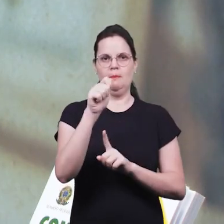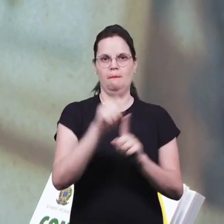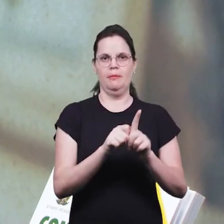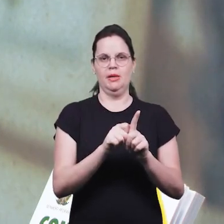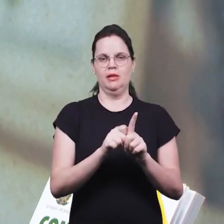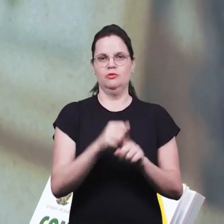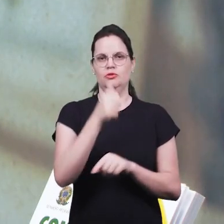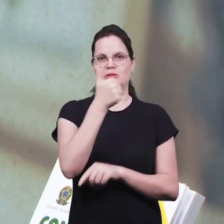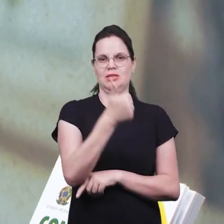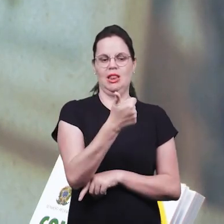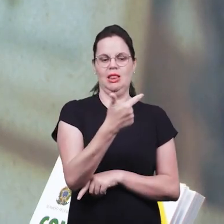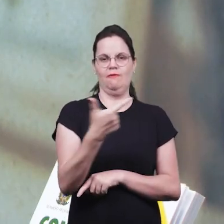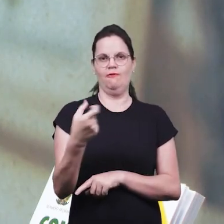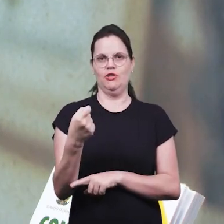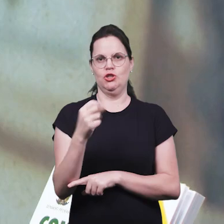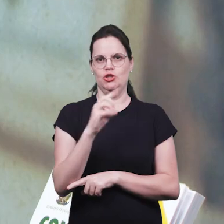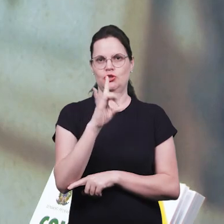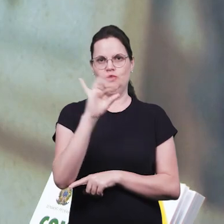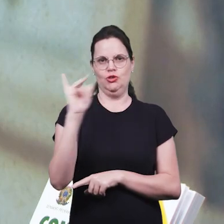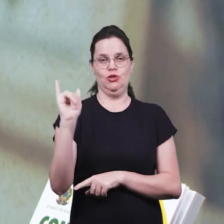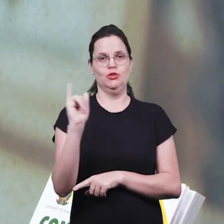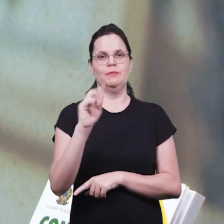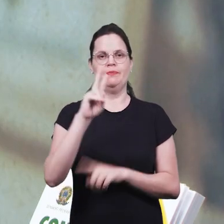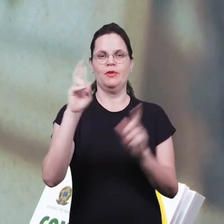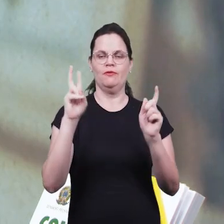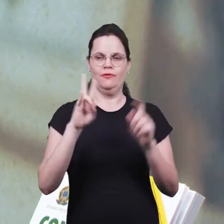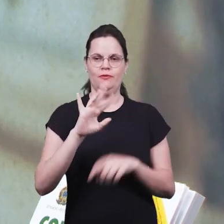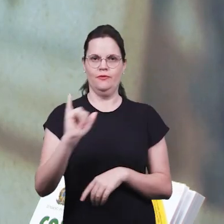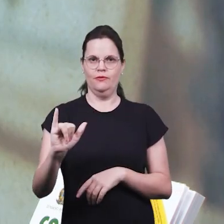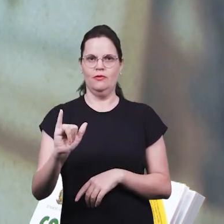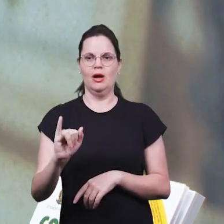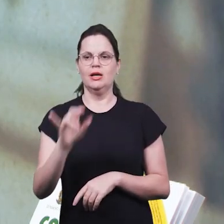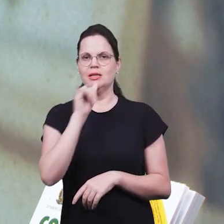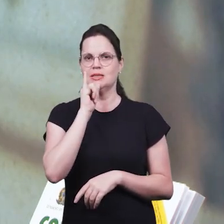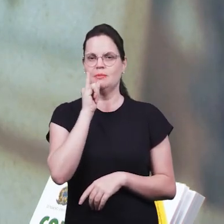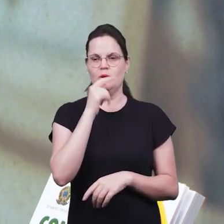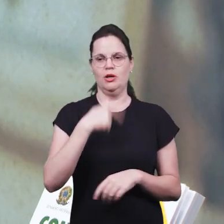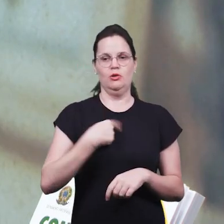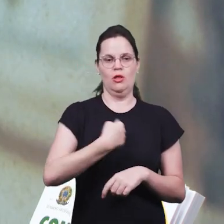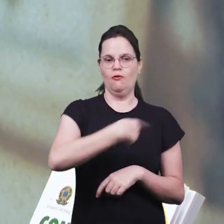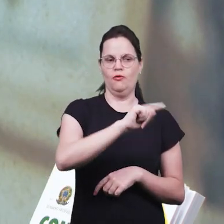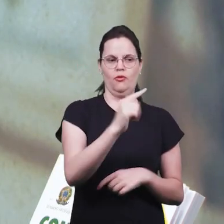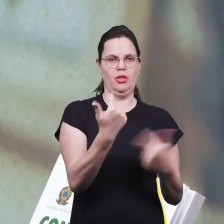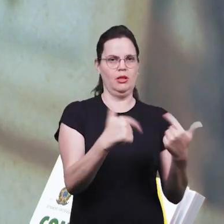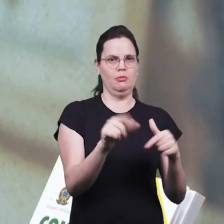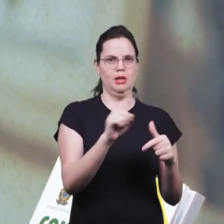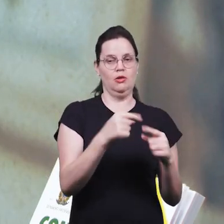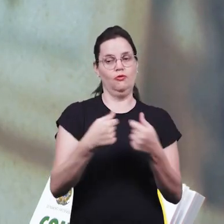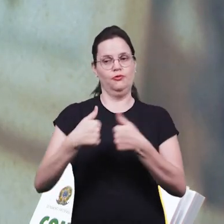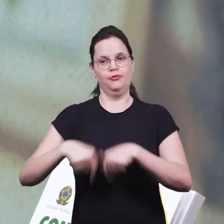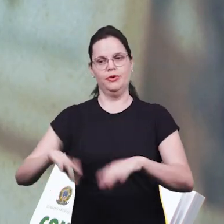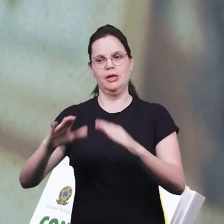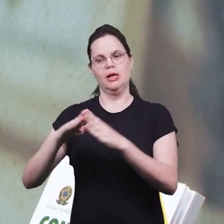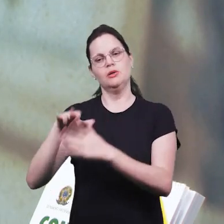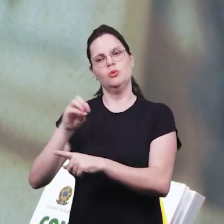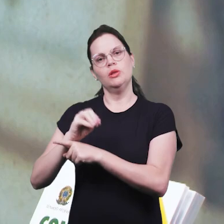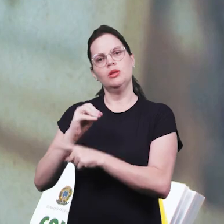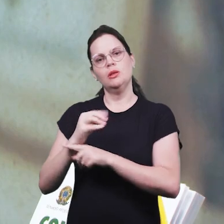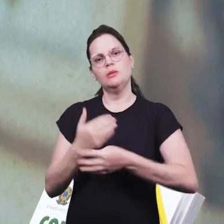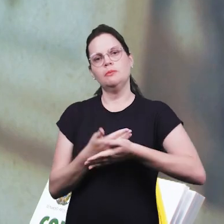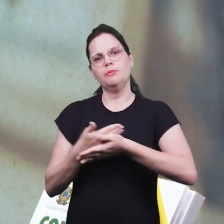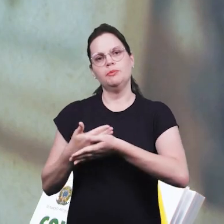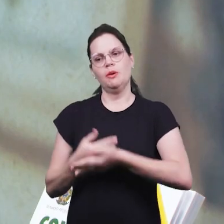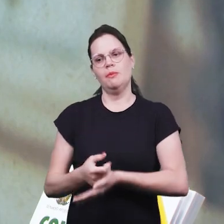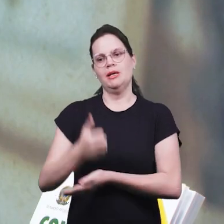de 120 dias. Ela se ausenta do seu emprego, recebendo o mesmo salário durante 120 dias, podendo ser prorrogado